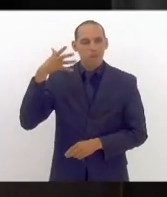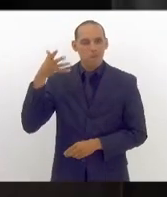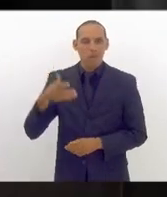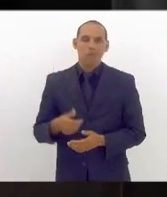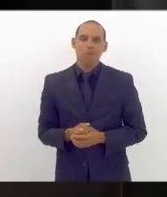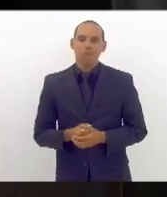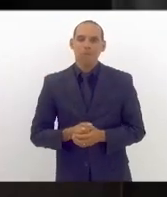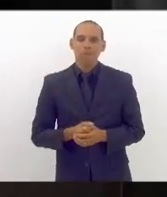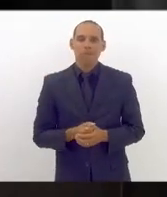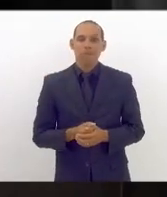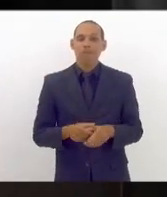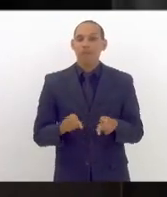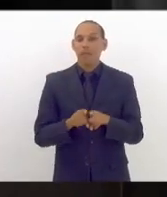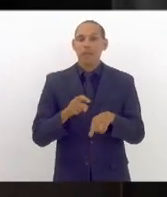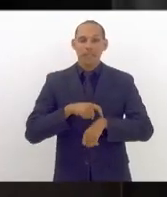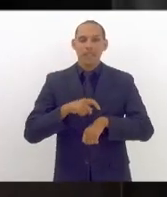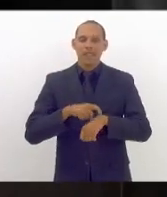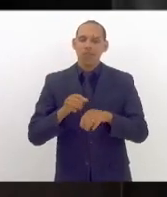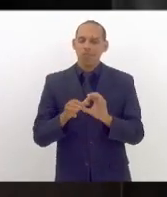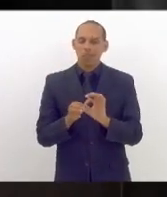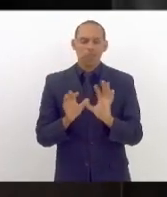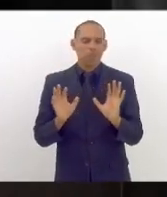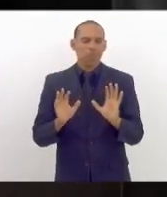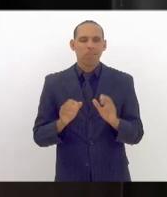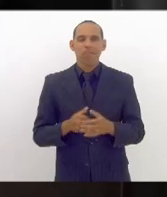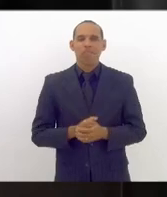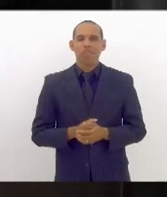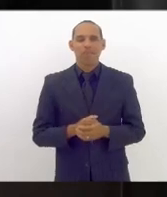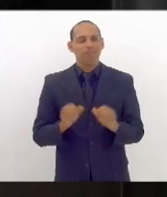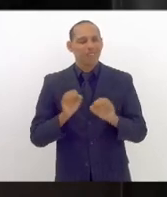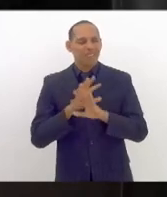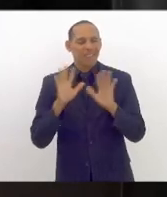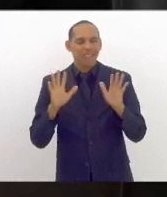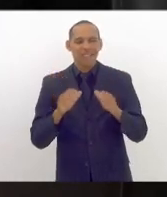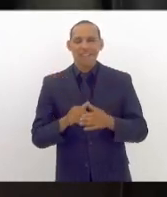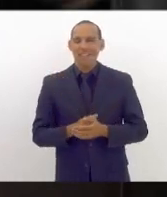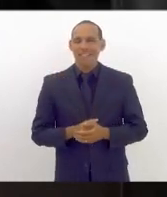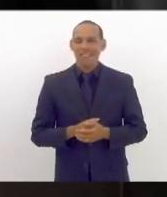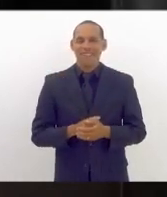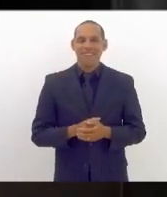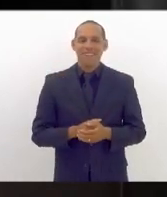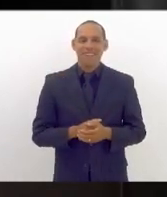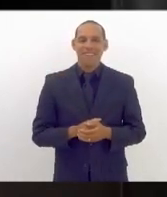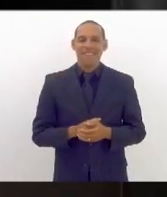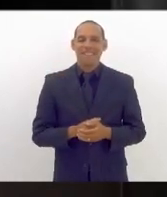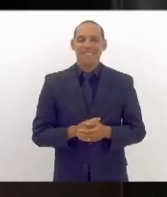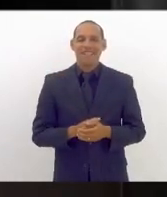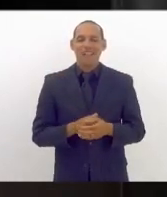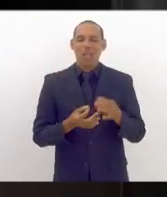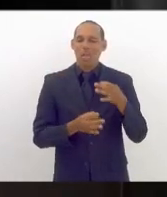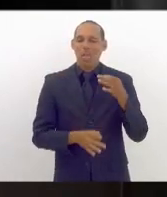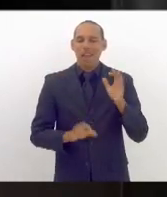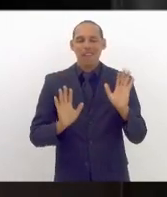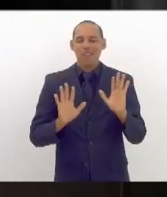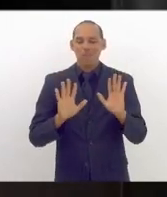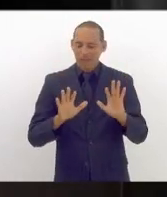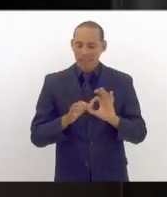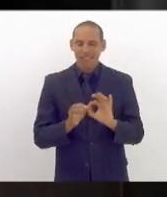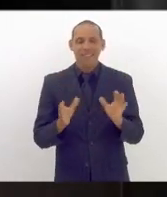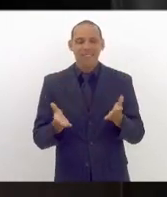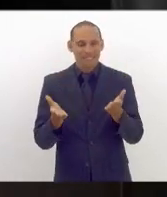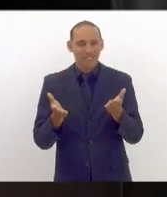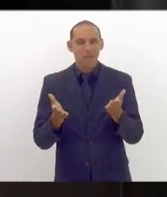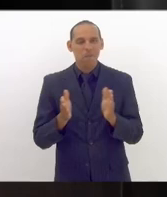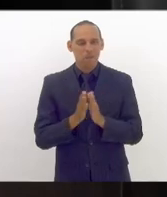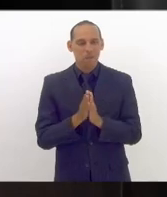em relação ao tempo fique à vontade logicamente não pode ser mais muito longo mas fique à vontade por